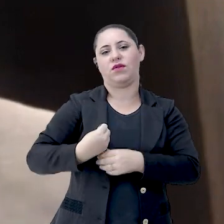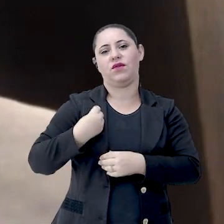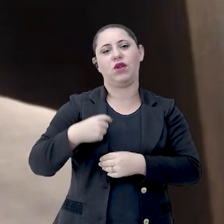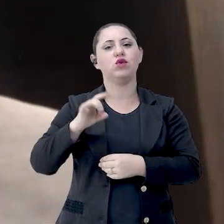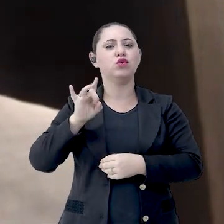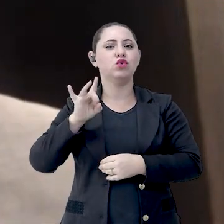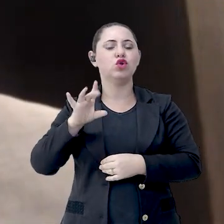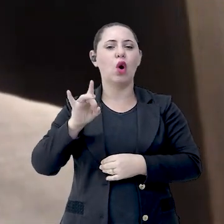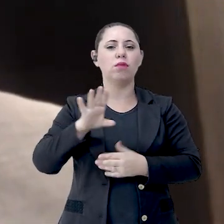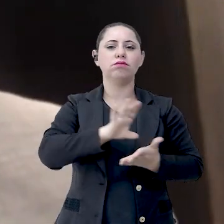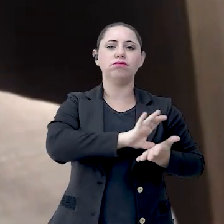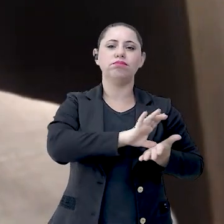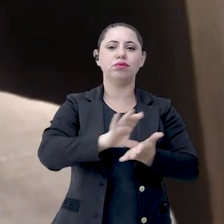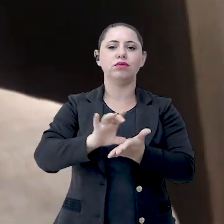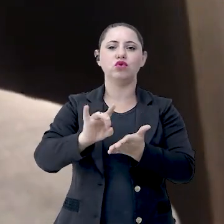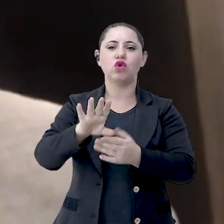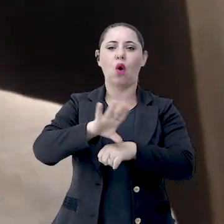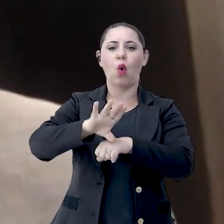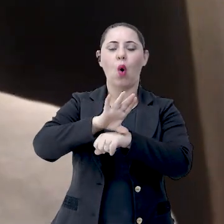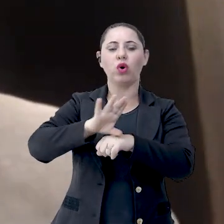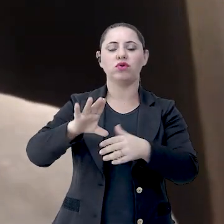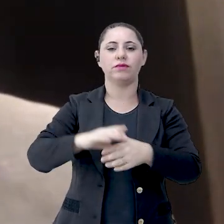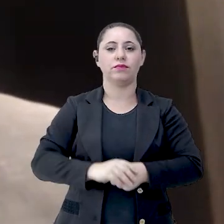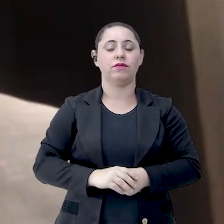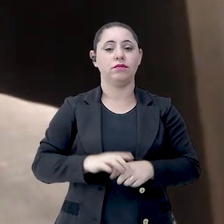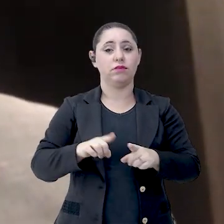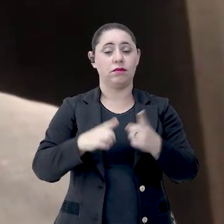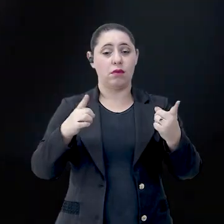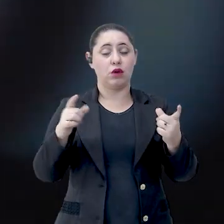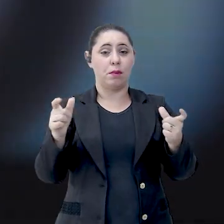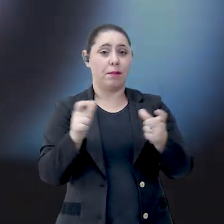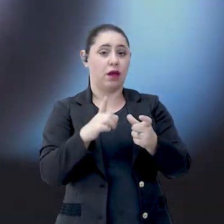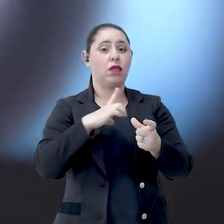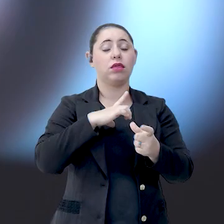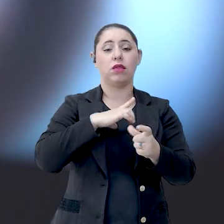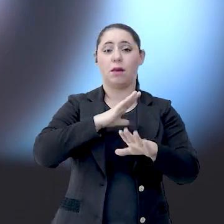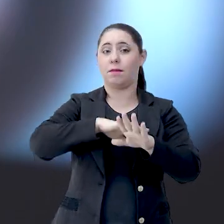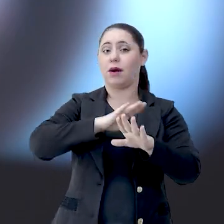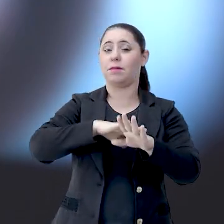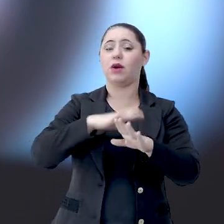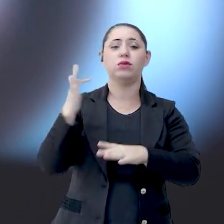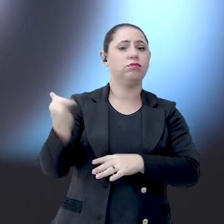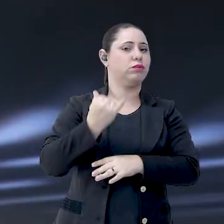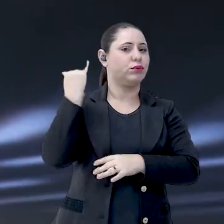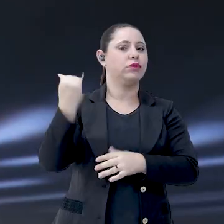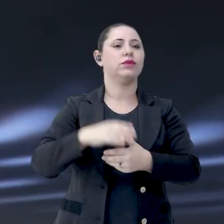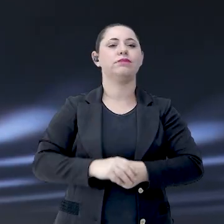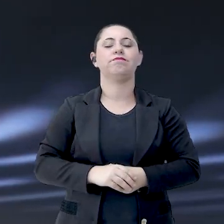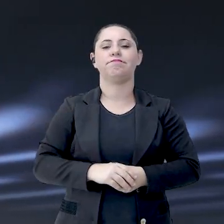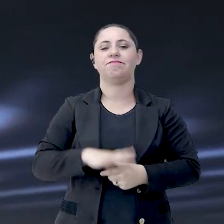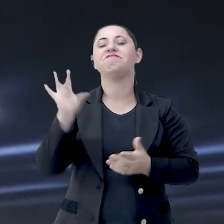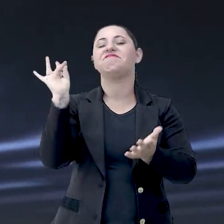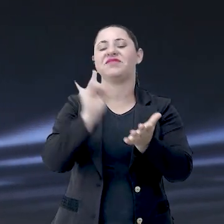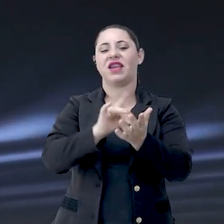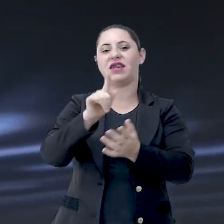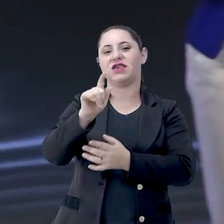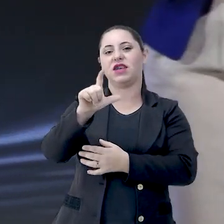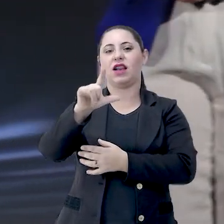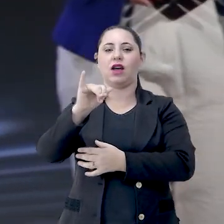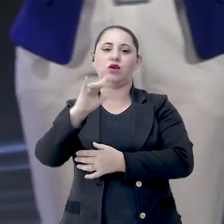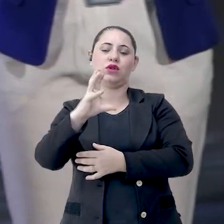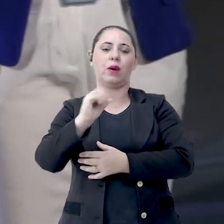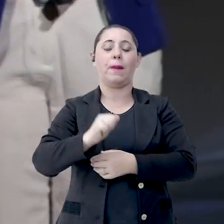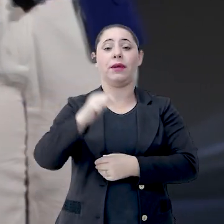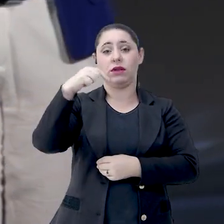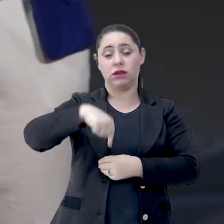os municípios sobrevivendo apenas dos repasses constitucionais. Mas os pequenos têm um papel fundamental. Pois é,